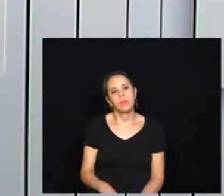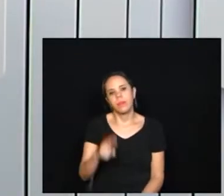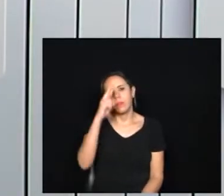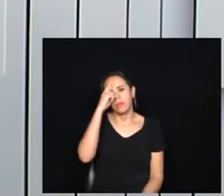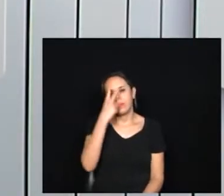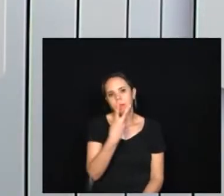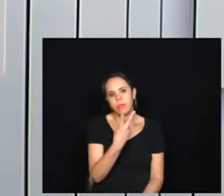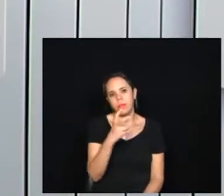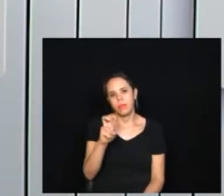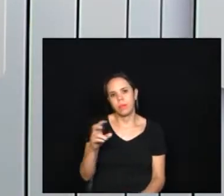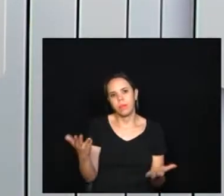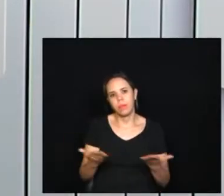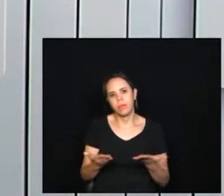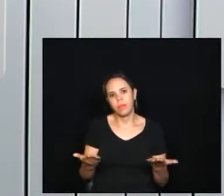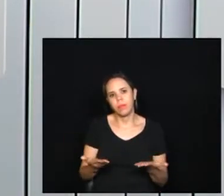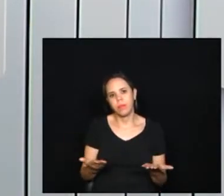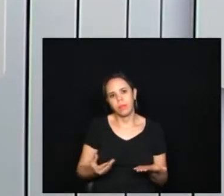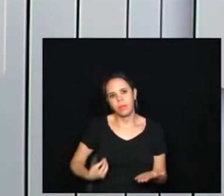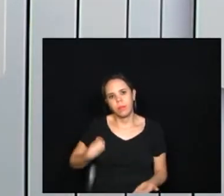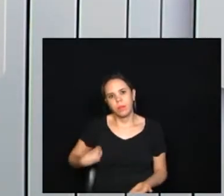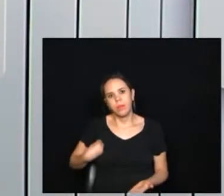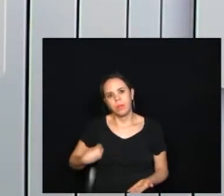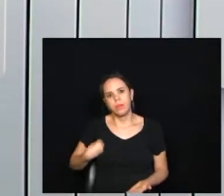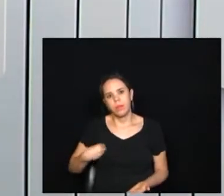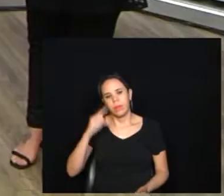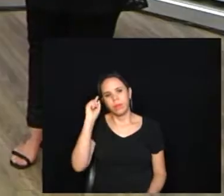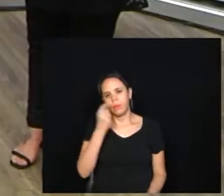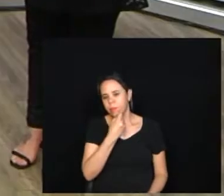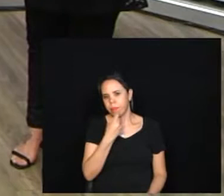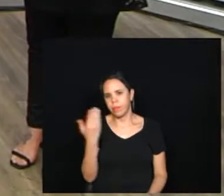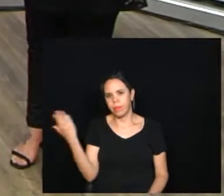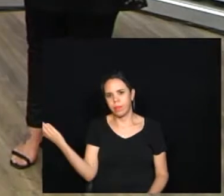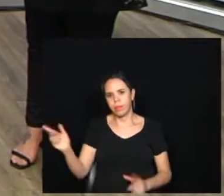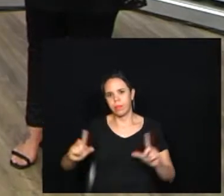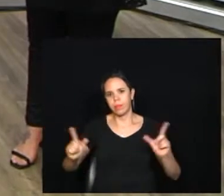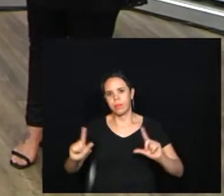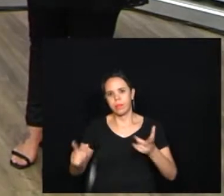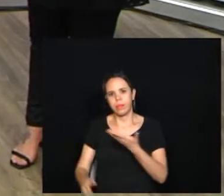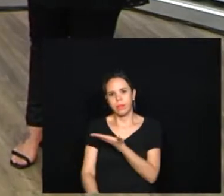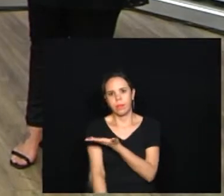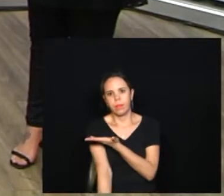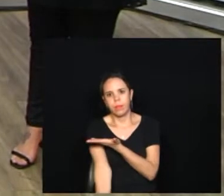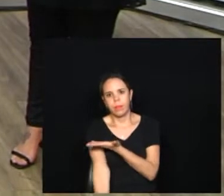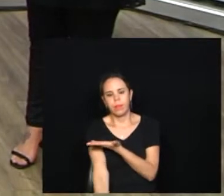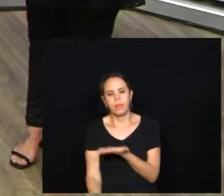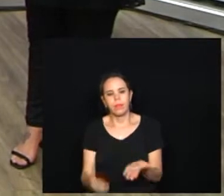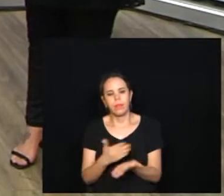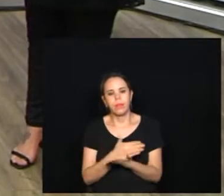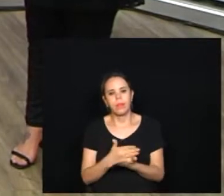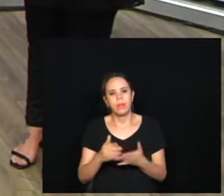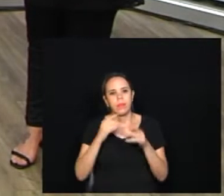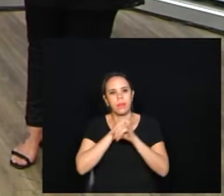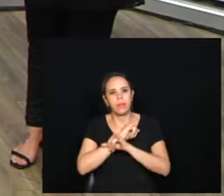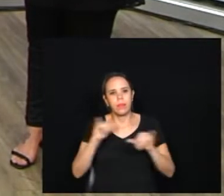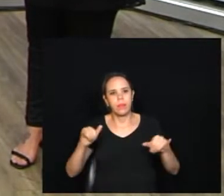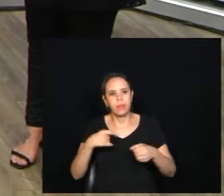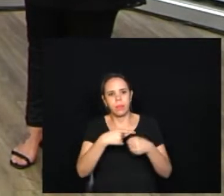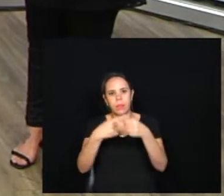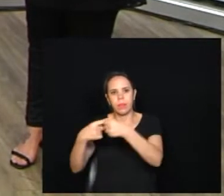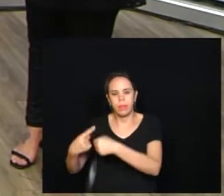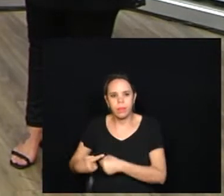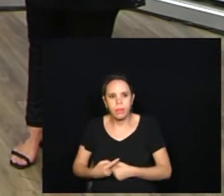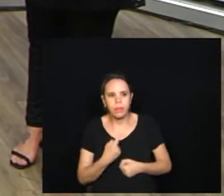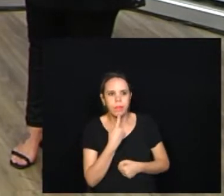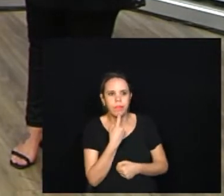Meio-dia e 25 agora, nós estamos ao vivo. A Mirna Abreu já está aqui nos nossos estúdios e nós começamos com as notícias da metrópole